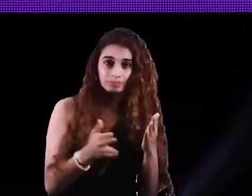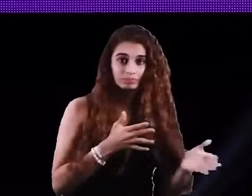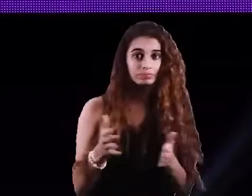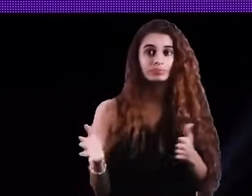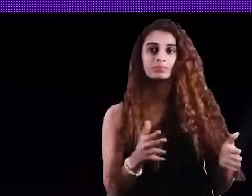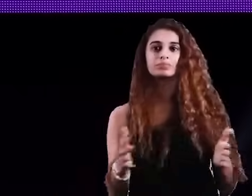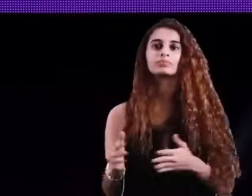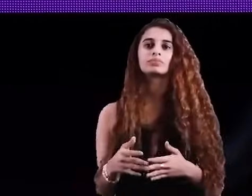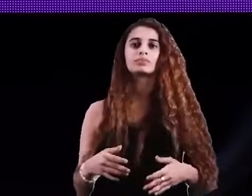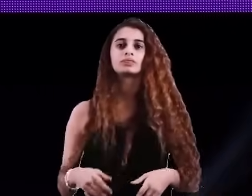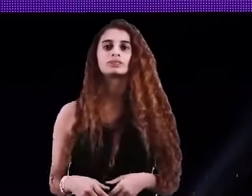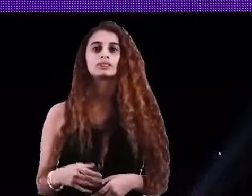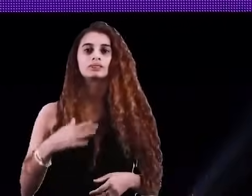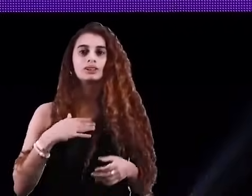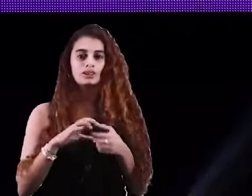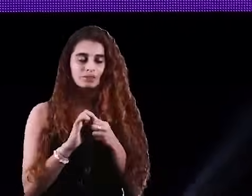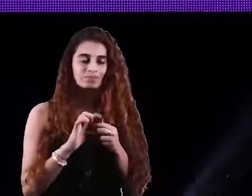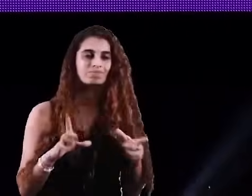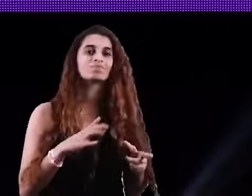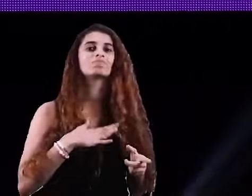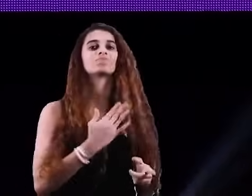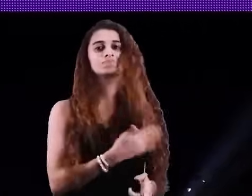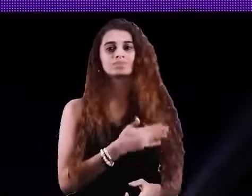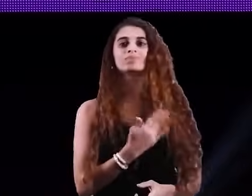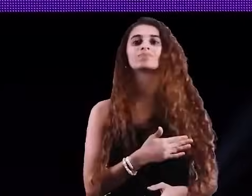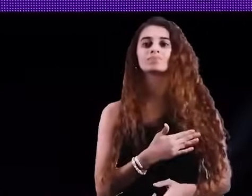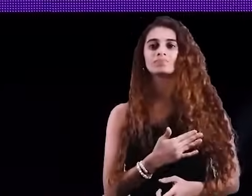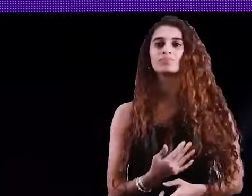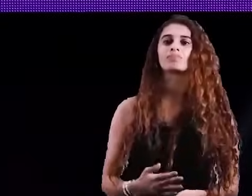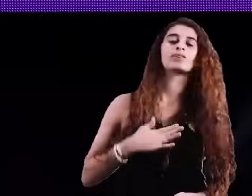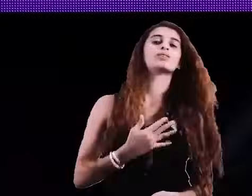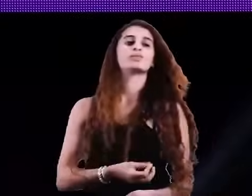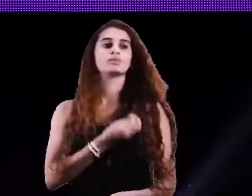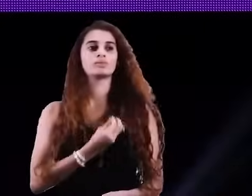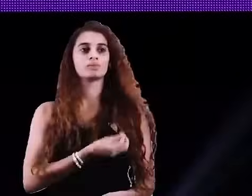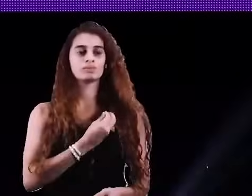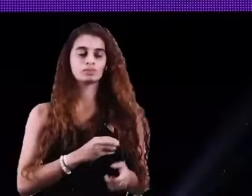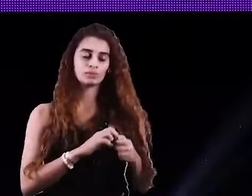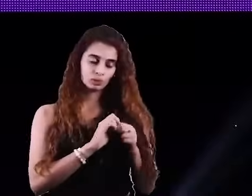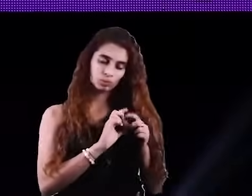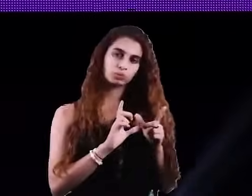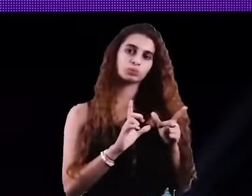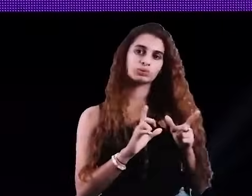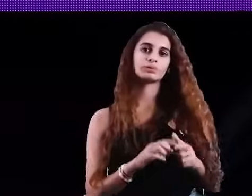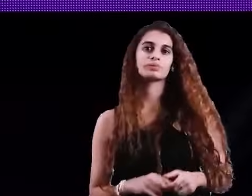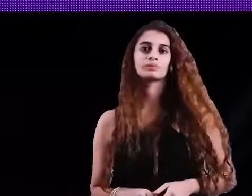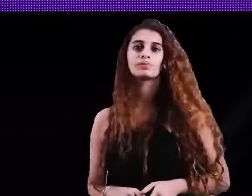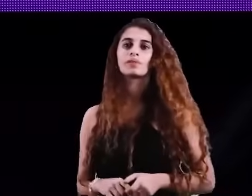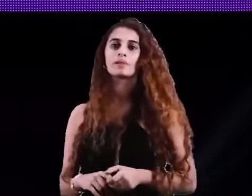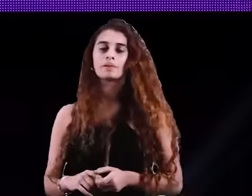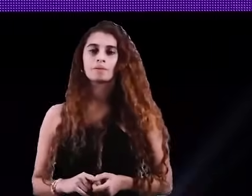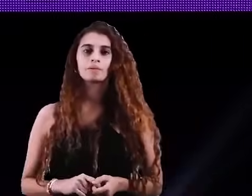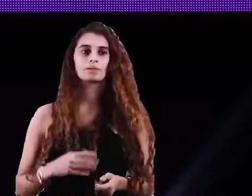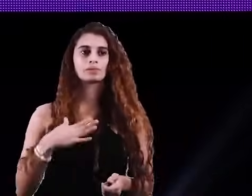Eu disse assim, eu vou liberar o meu coração. Eu vivi aquela expressão. Sabe quando você sai um peso das suas costas? Pronto,